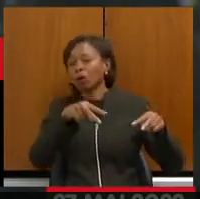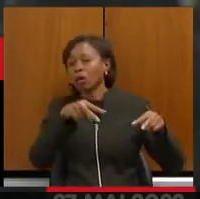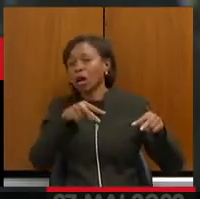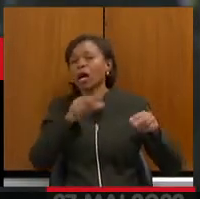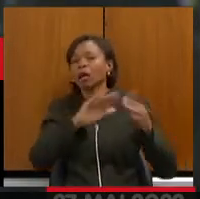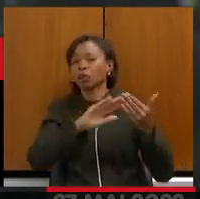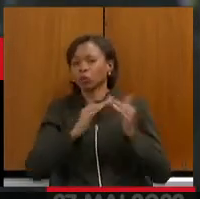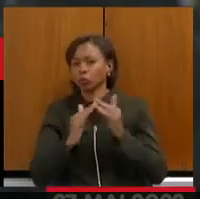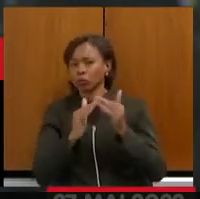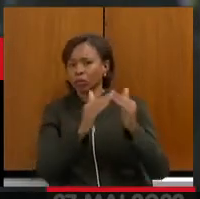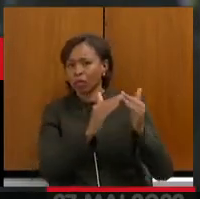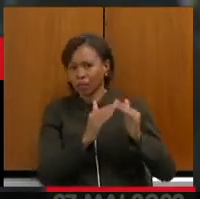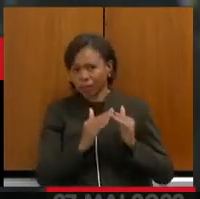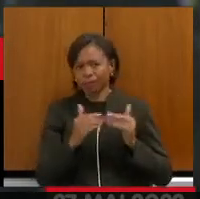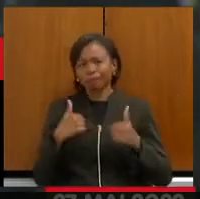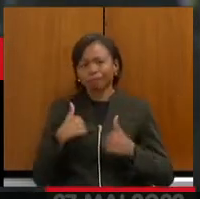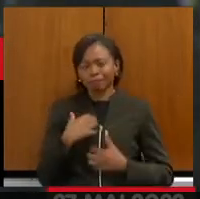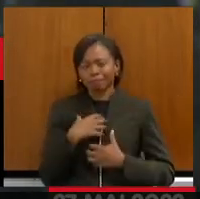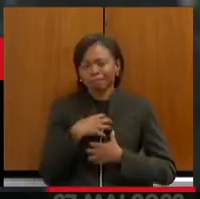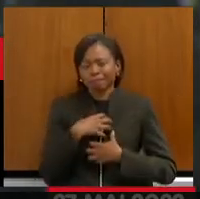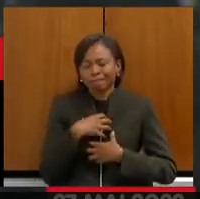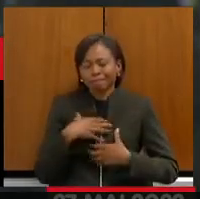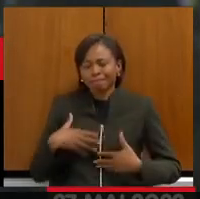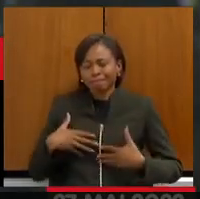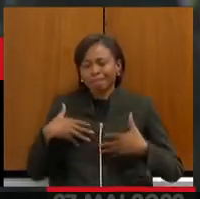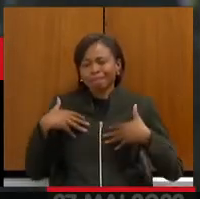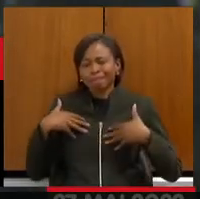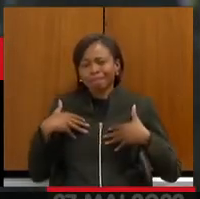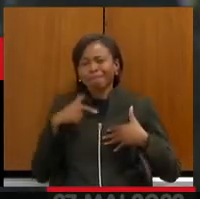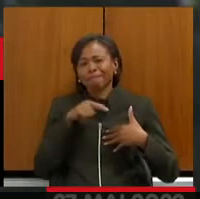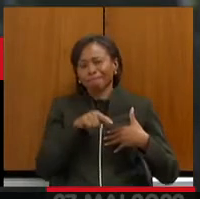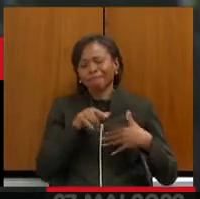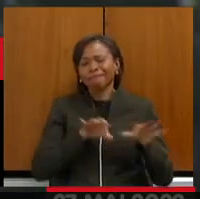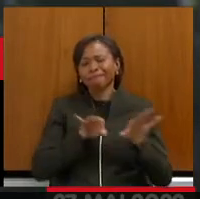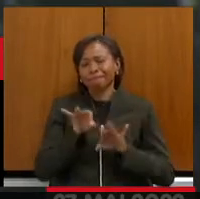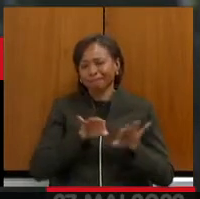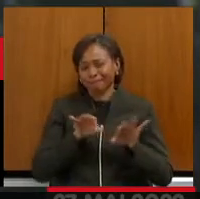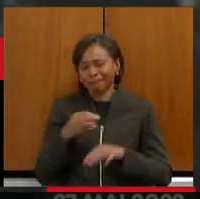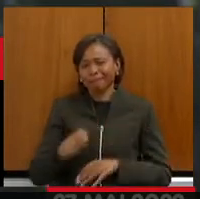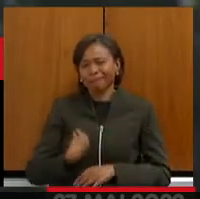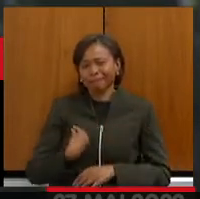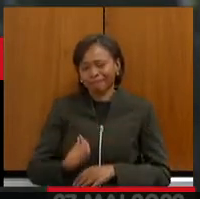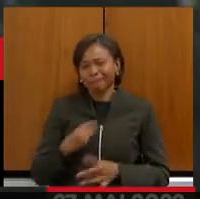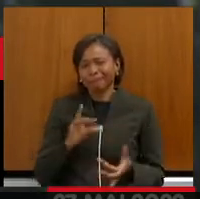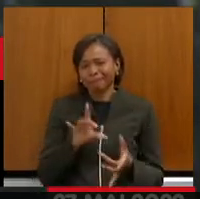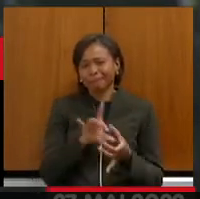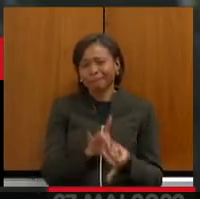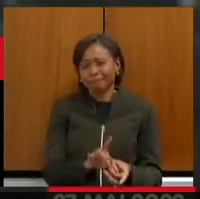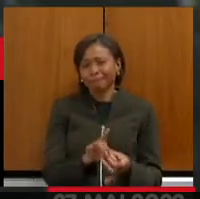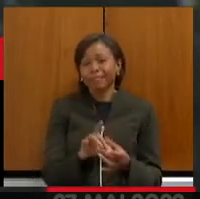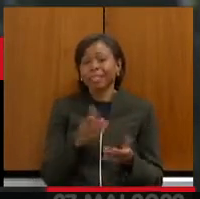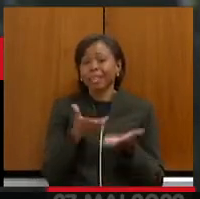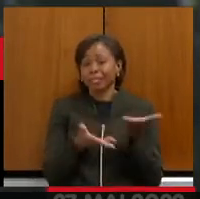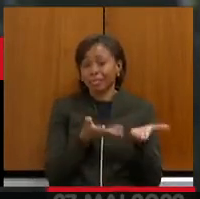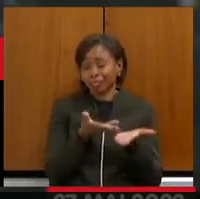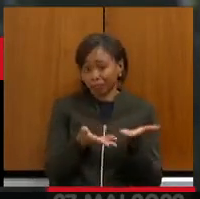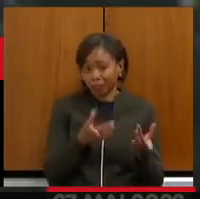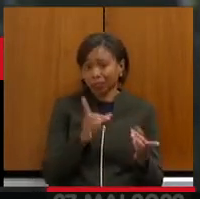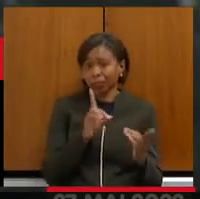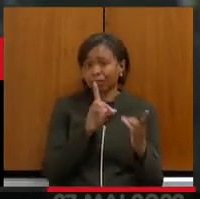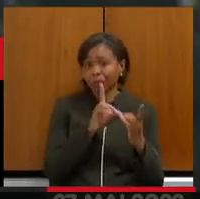então é o meu orgulho muito de fazer parte desse projeto e falar que além de atender eu tenho 40